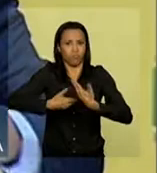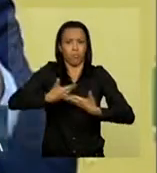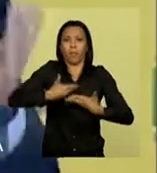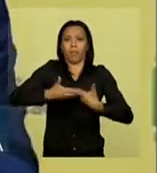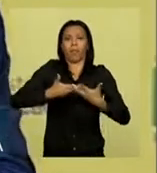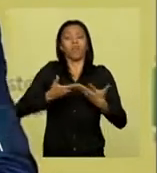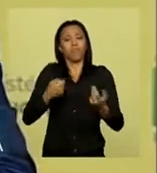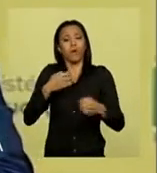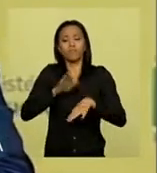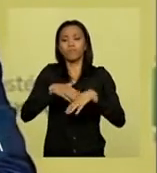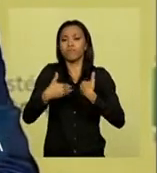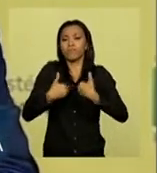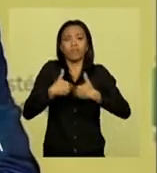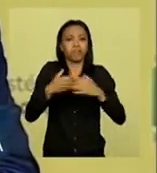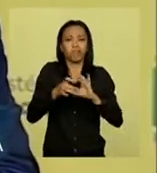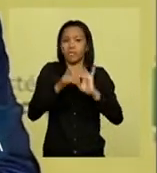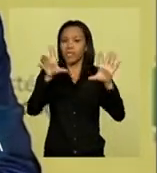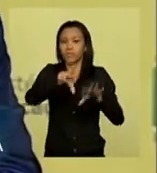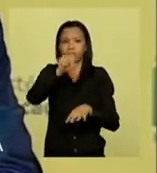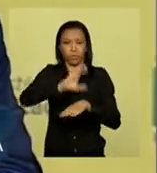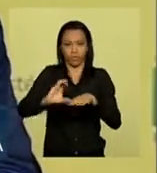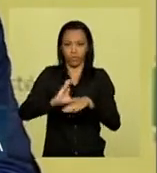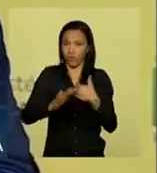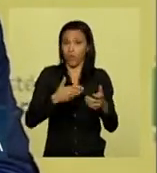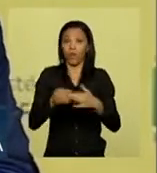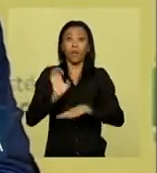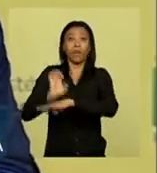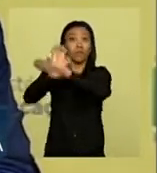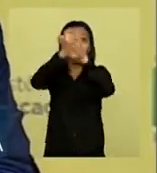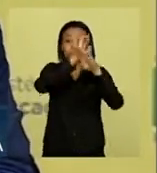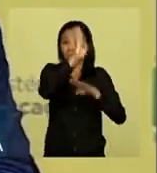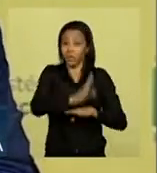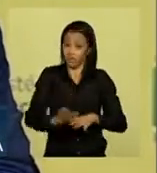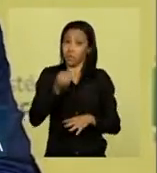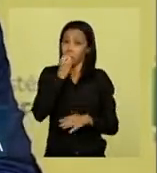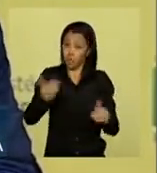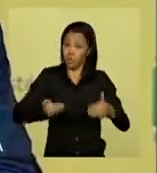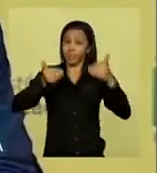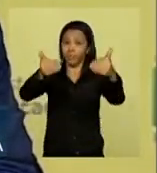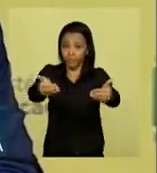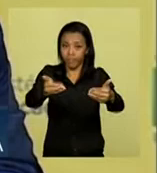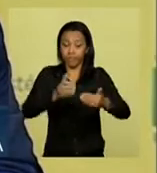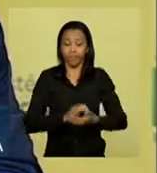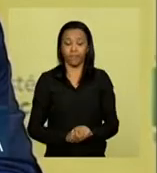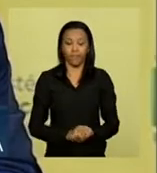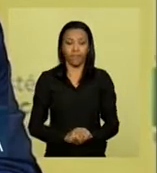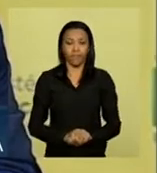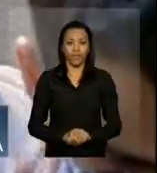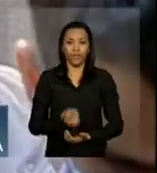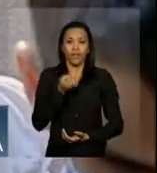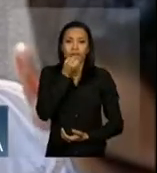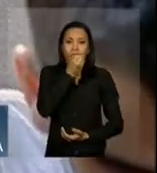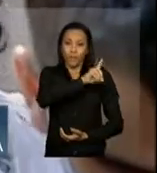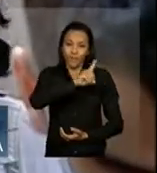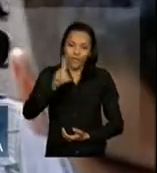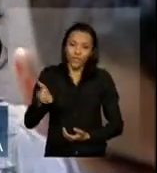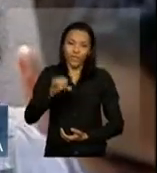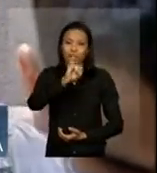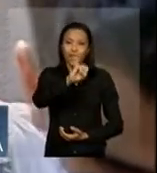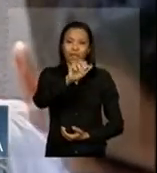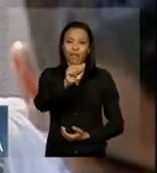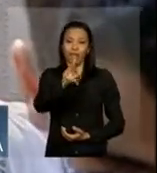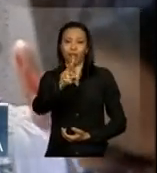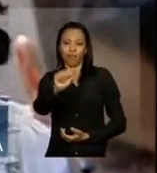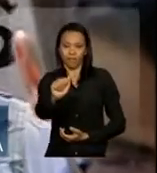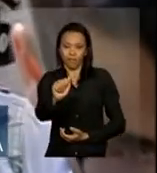desempenho que ele tem que pode escolher qualquer custo e qualquer região do país é um grande avanço Oi bom dia missio que Iara da